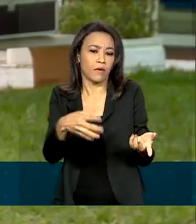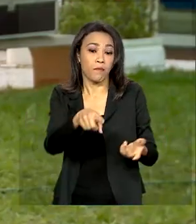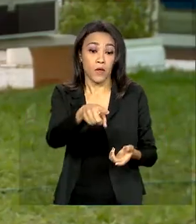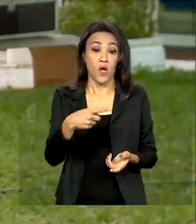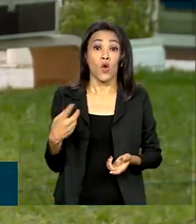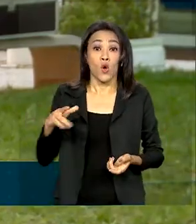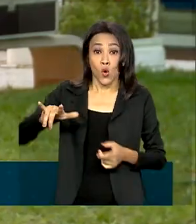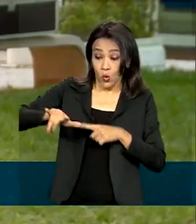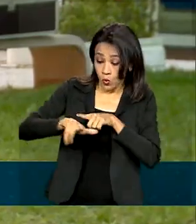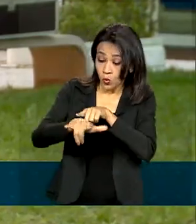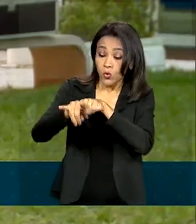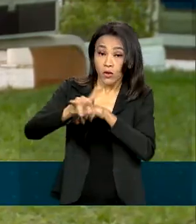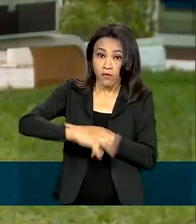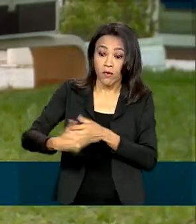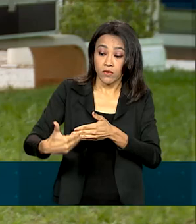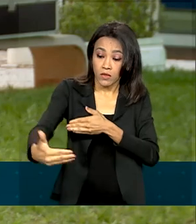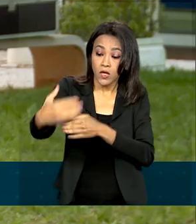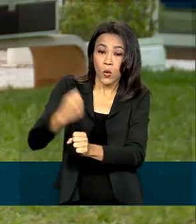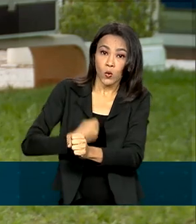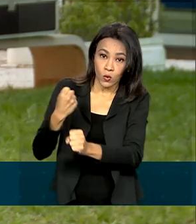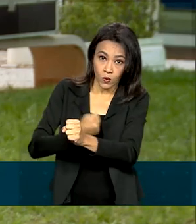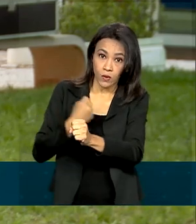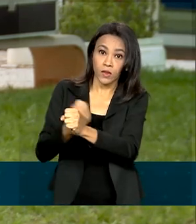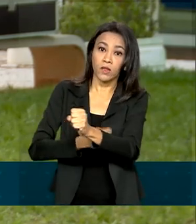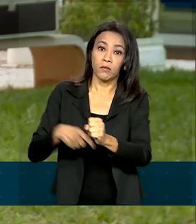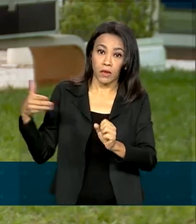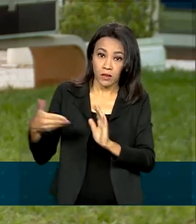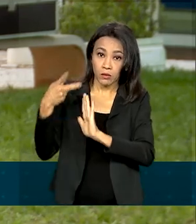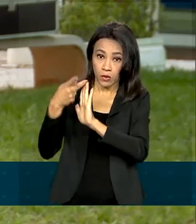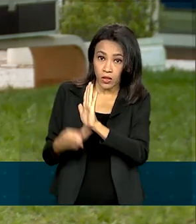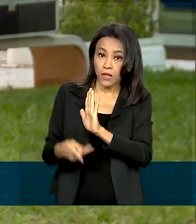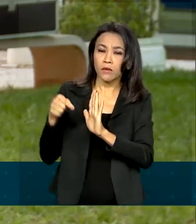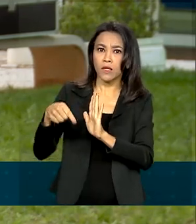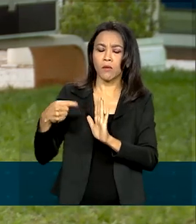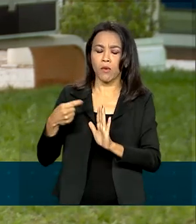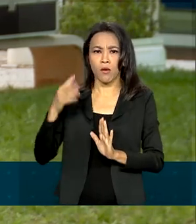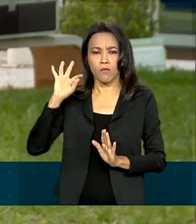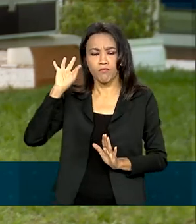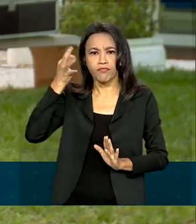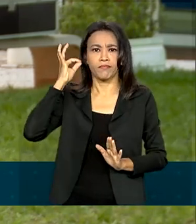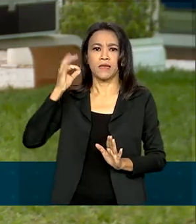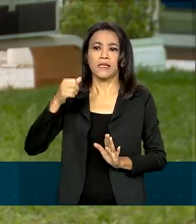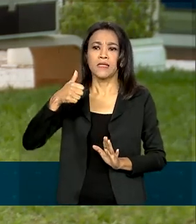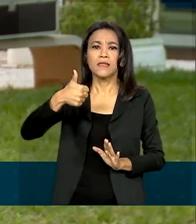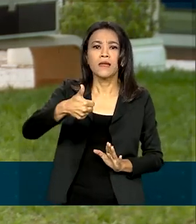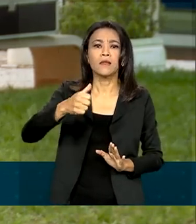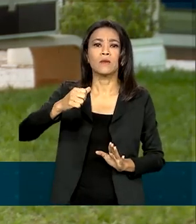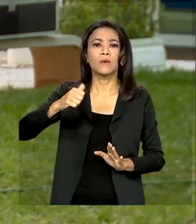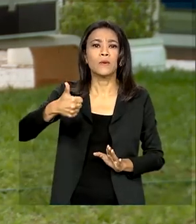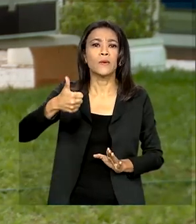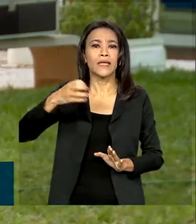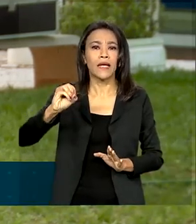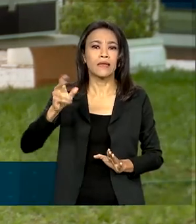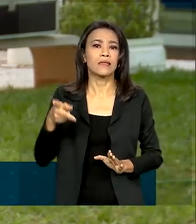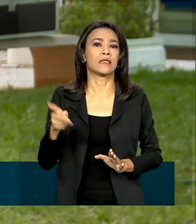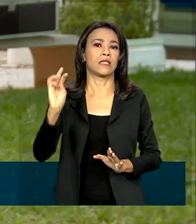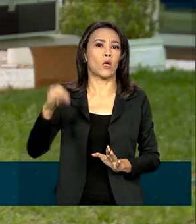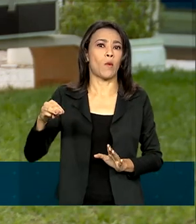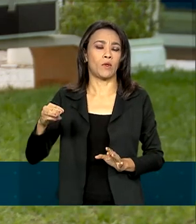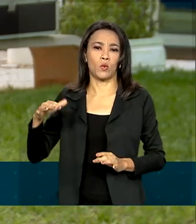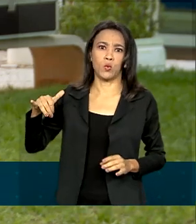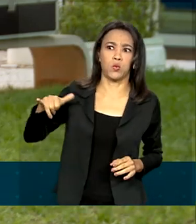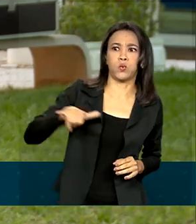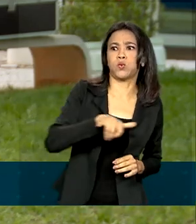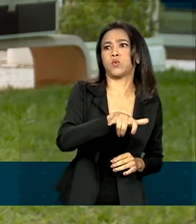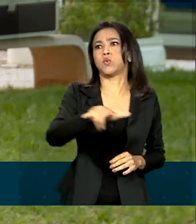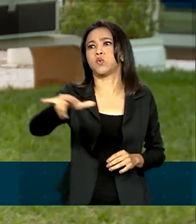construídos especificamente para esse projeto alcançam uma velocidade de até 110 km por hora. Eles conseguem voar mais